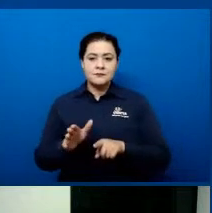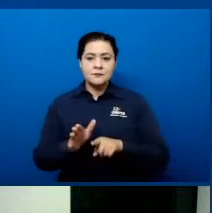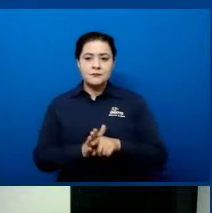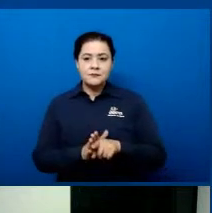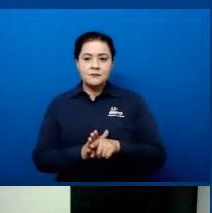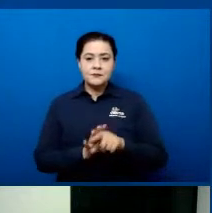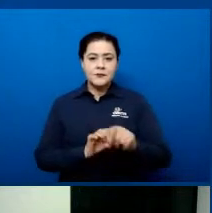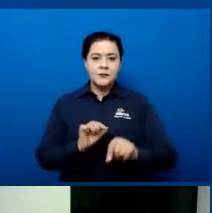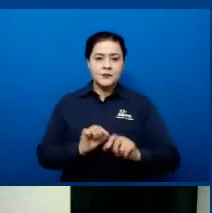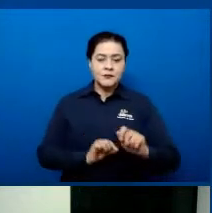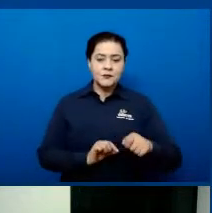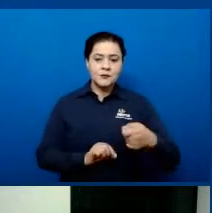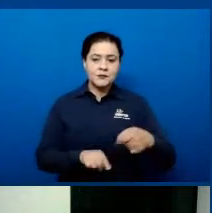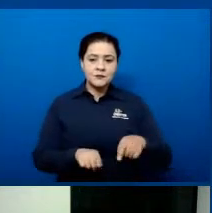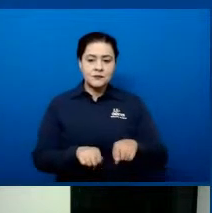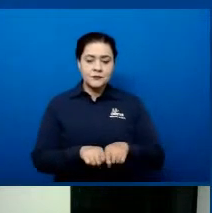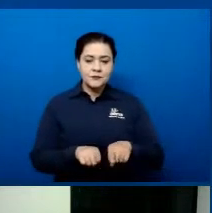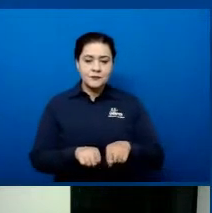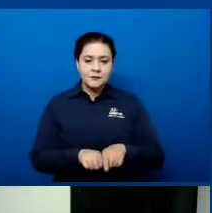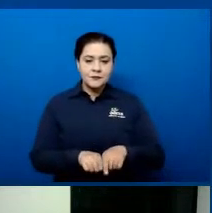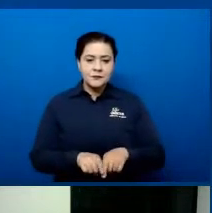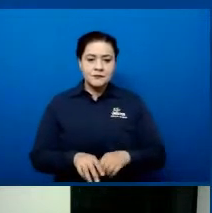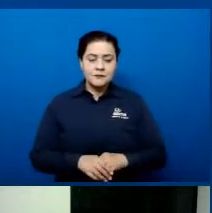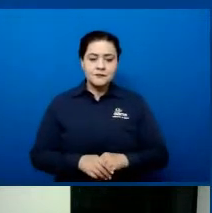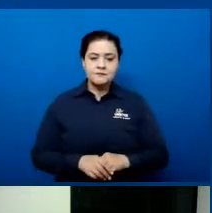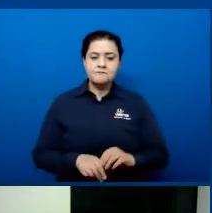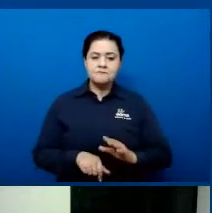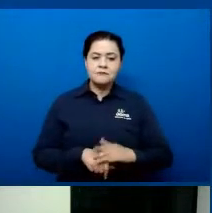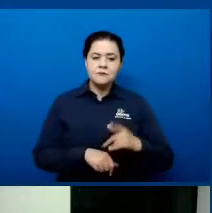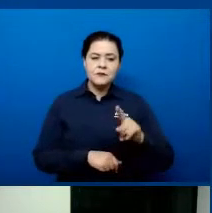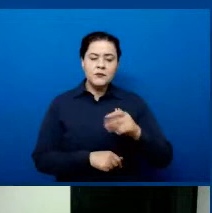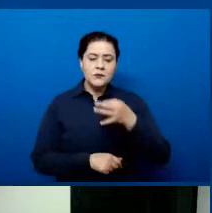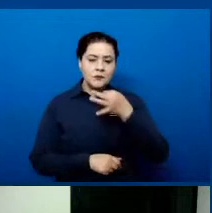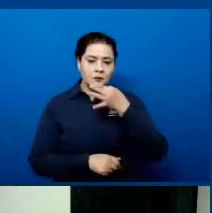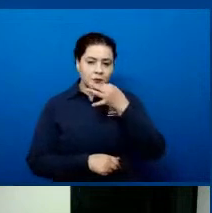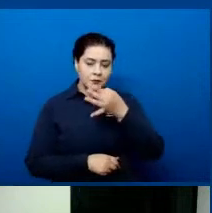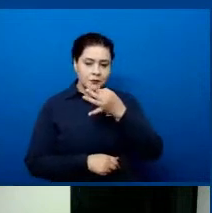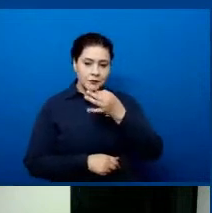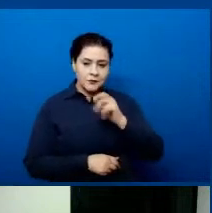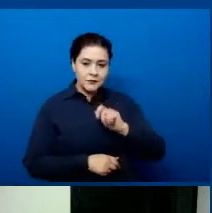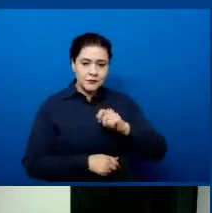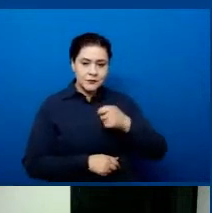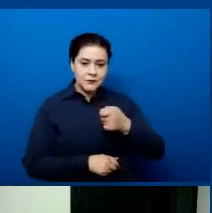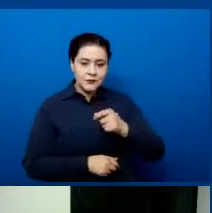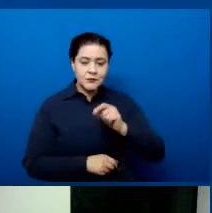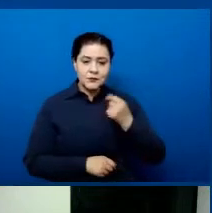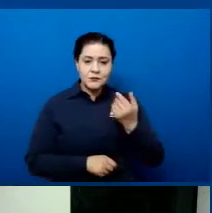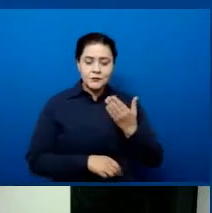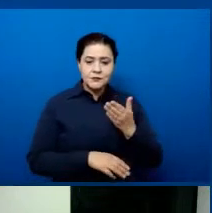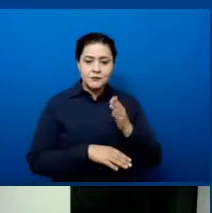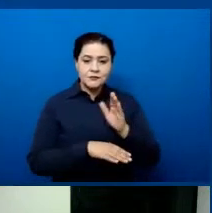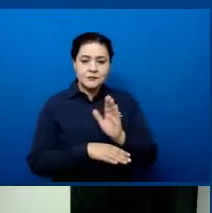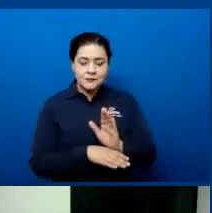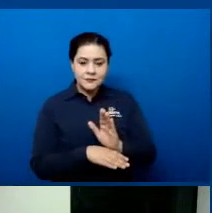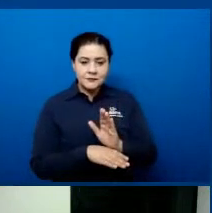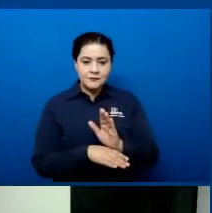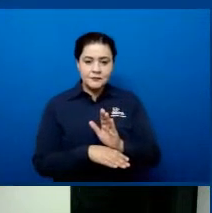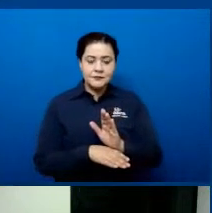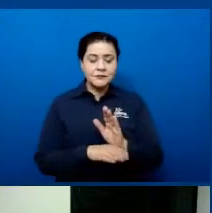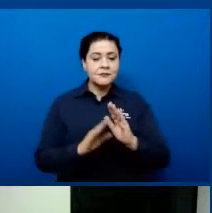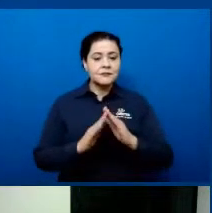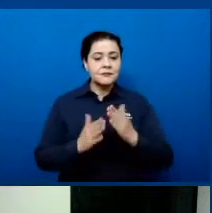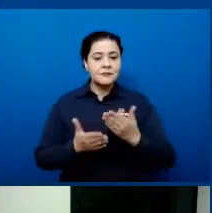que a questão é no teu ponto de vista, claro, evidentemente, dentro que você possa nos ajudar, nas